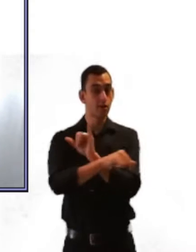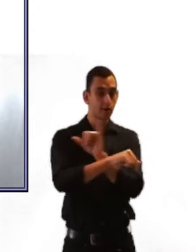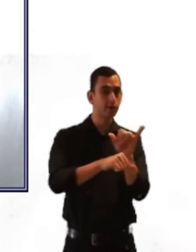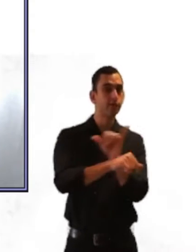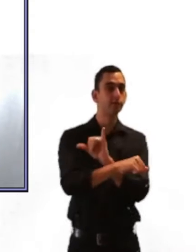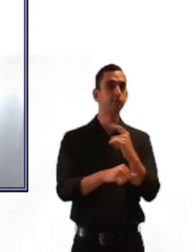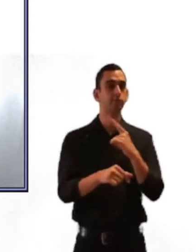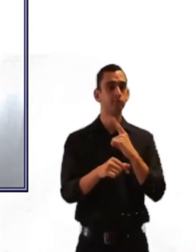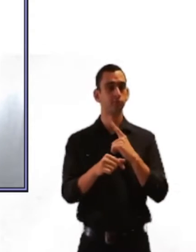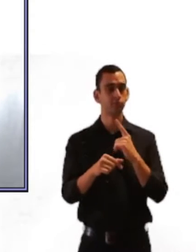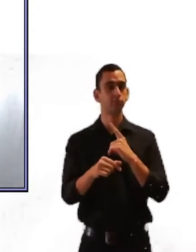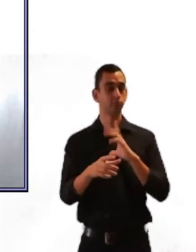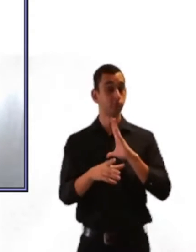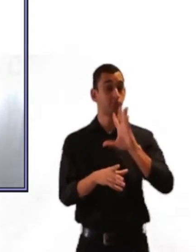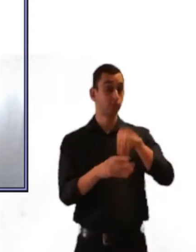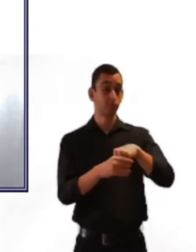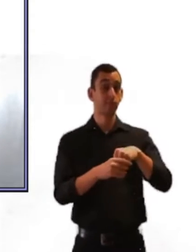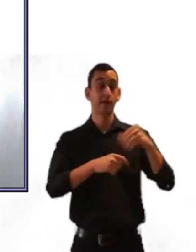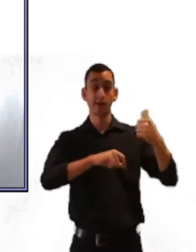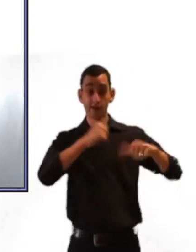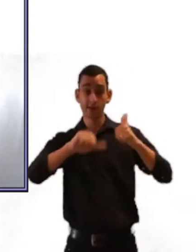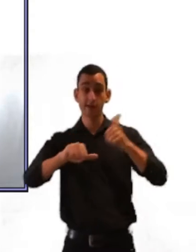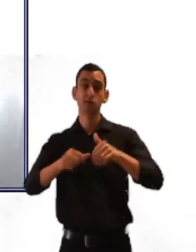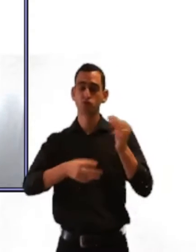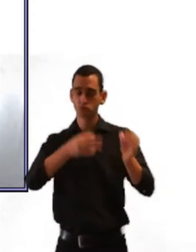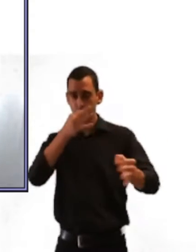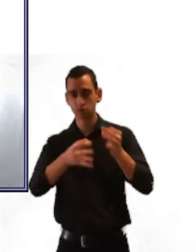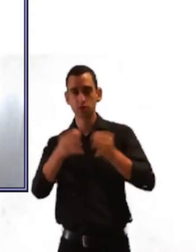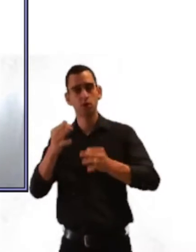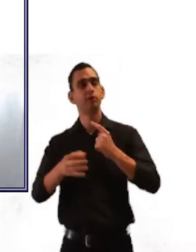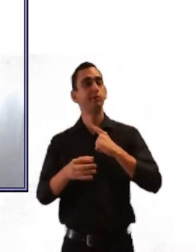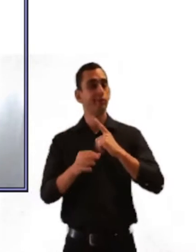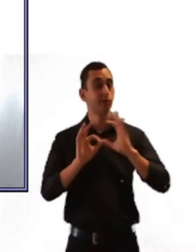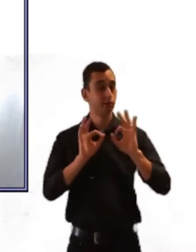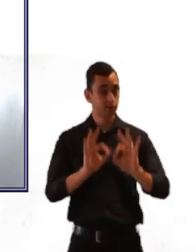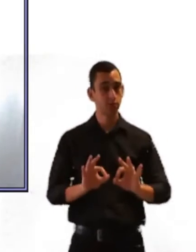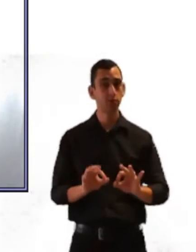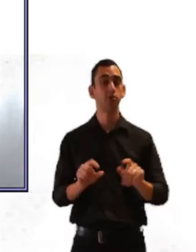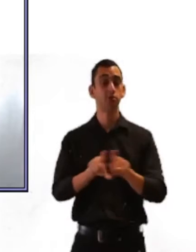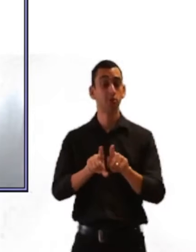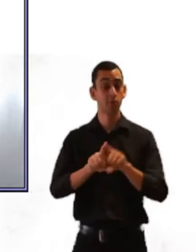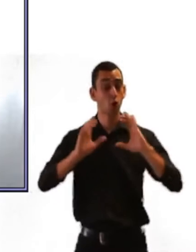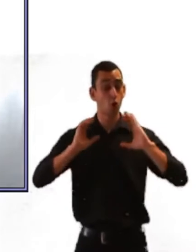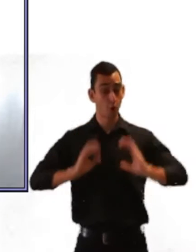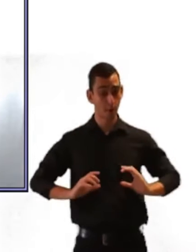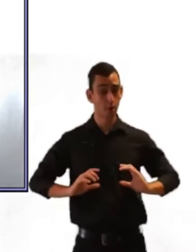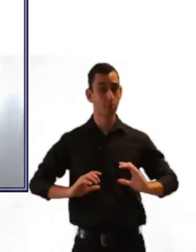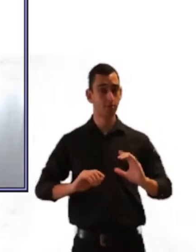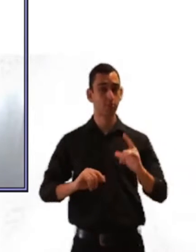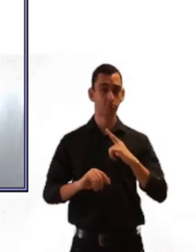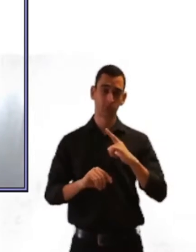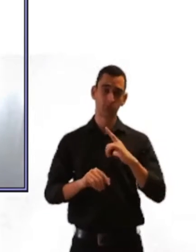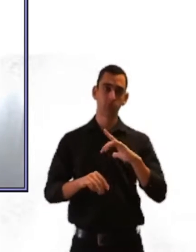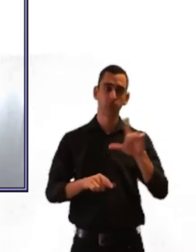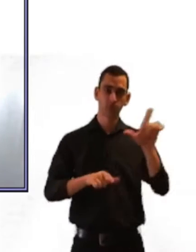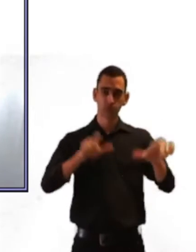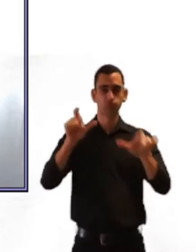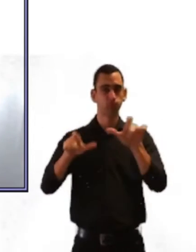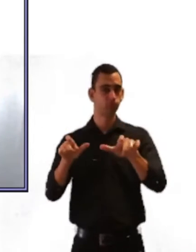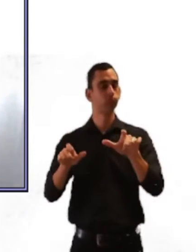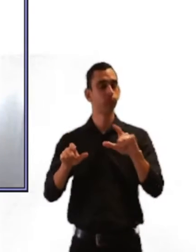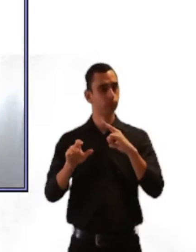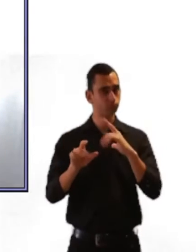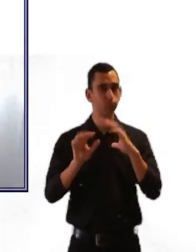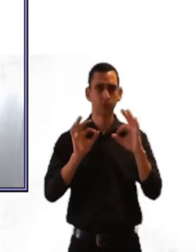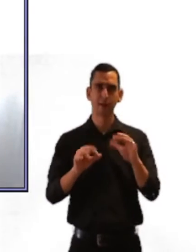na análise do comportamento judicial, e aí é isso, né, esse comportamento judicial sendo analisado numa perspectiva de um jogo de xadrez.